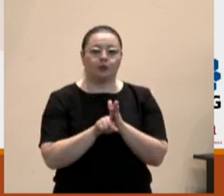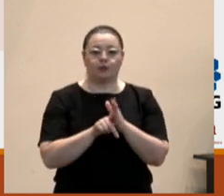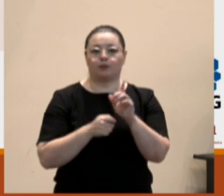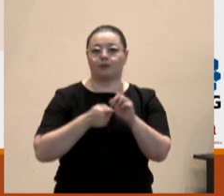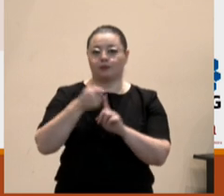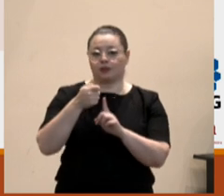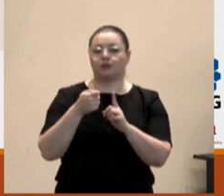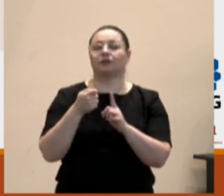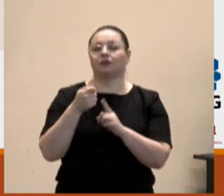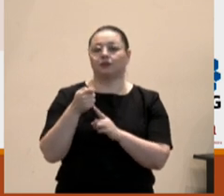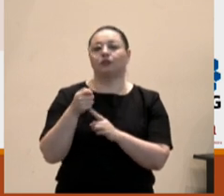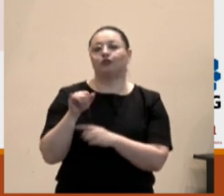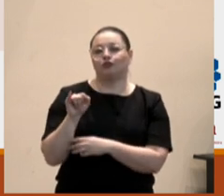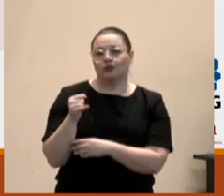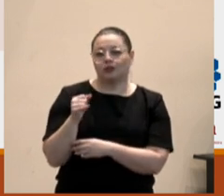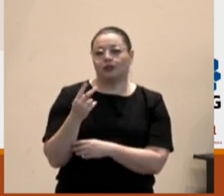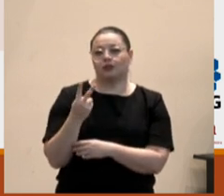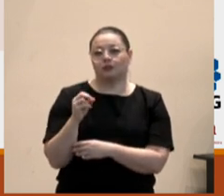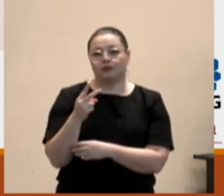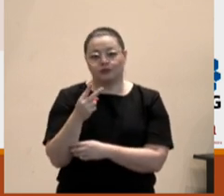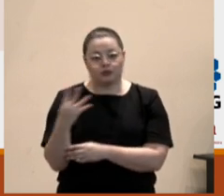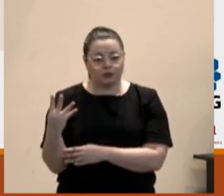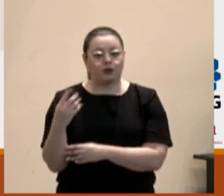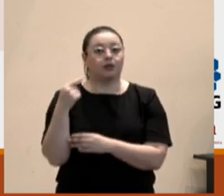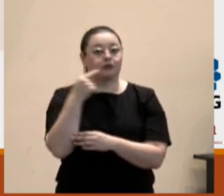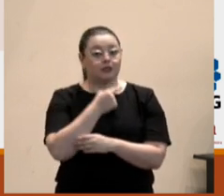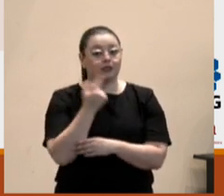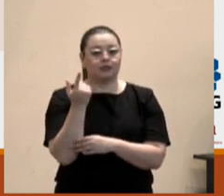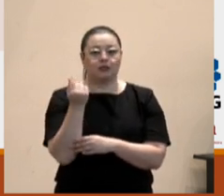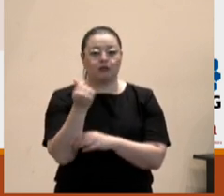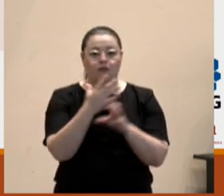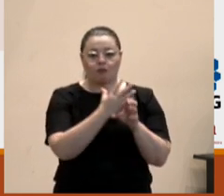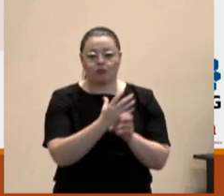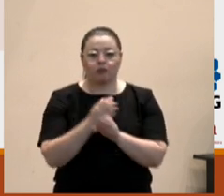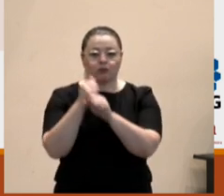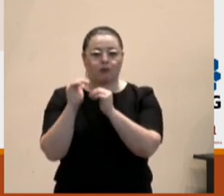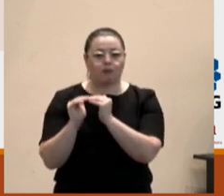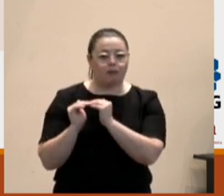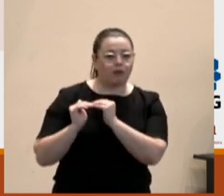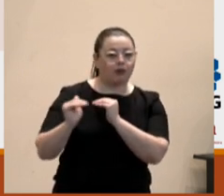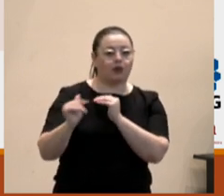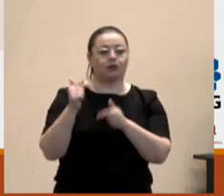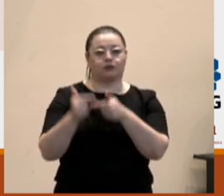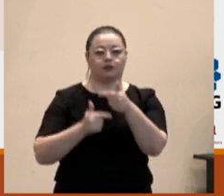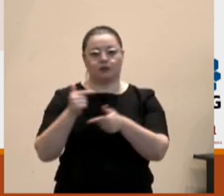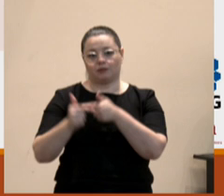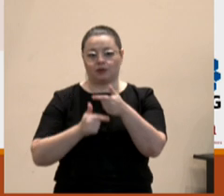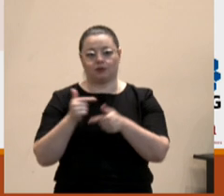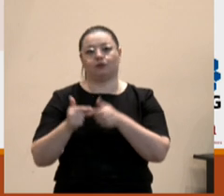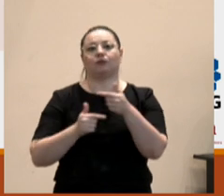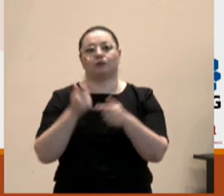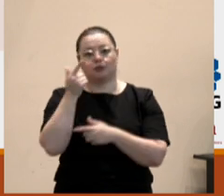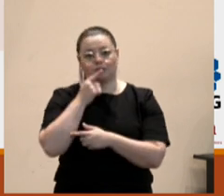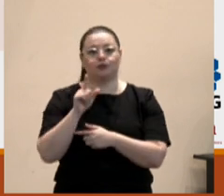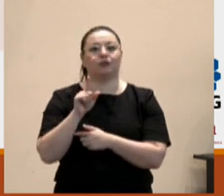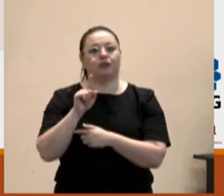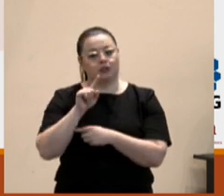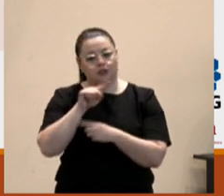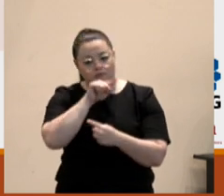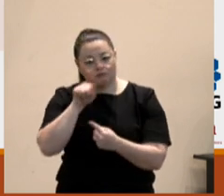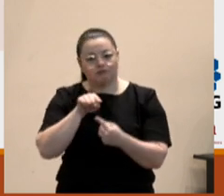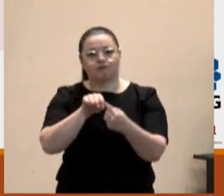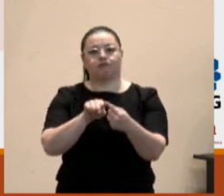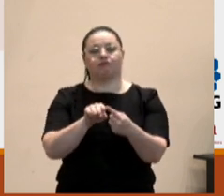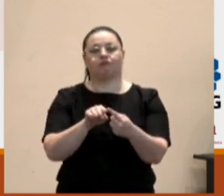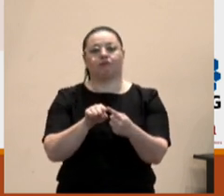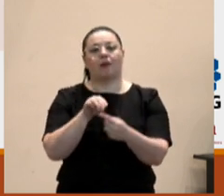é exatamente a média dos trabalhadores para cumprir a meta 17, viu, Evandro? Para cumprir a meta 17 teria que ser esse